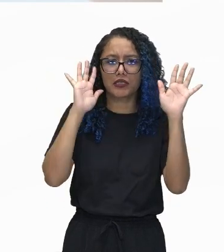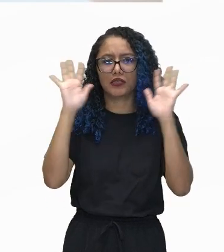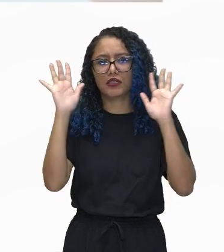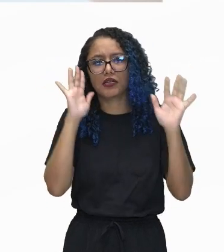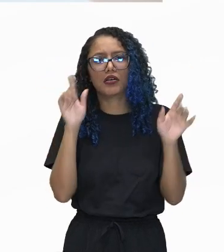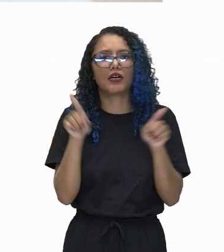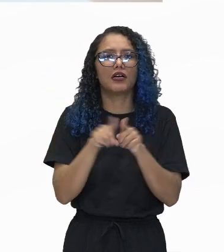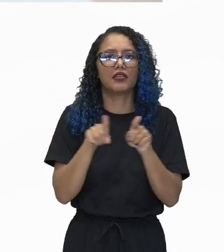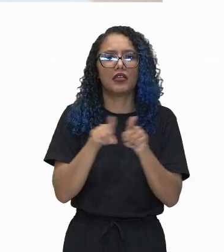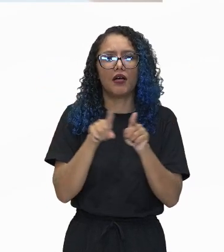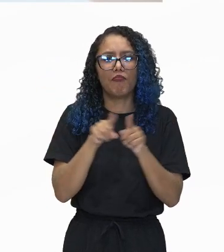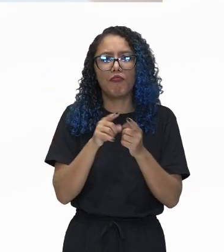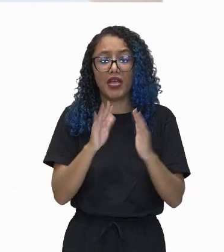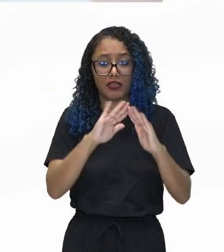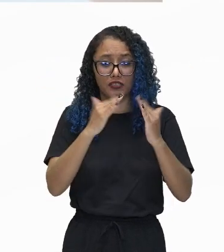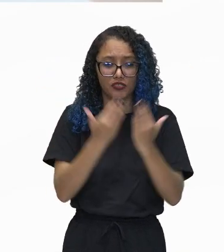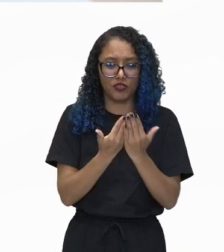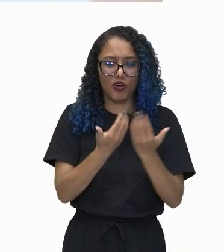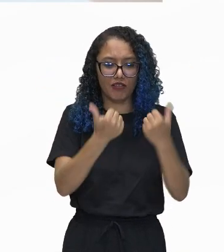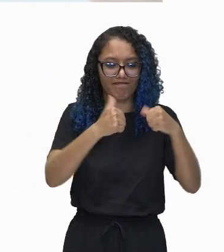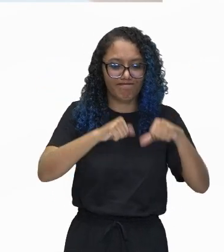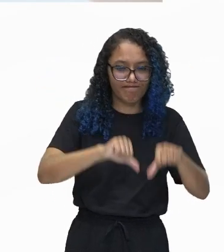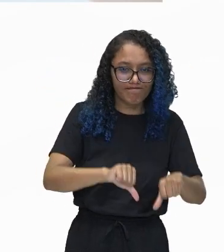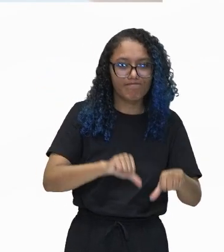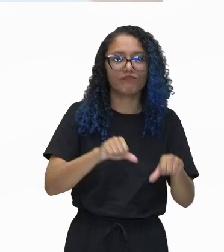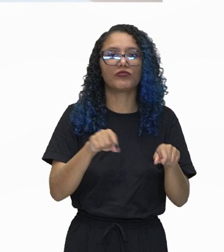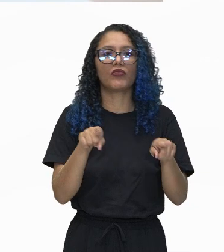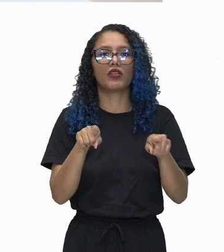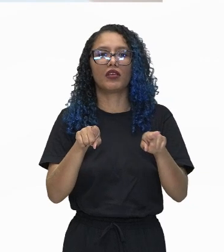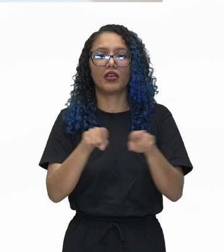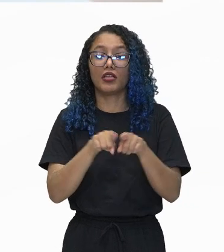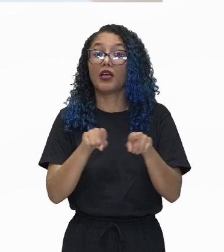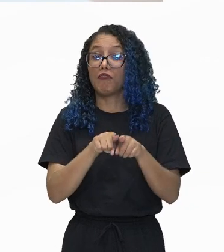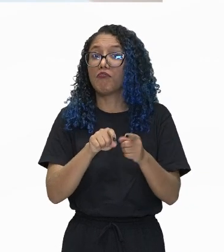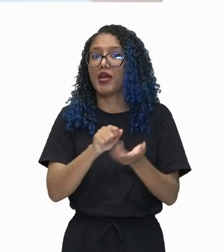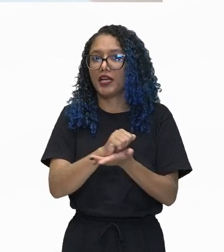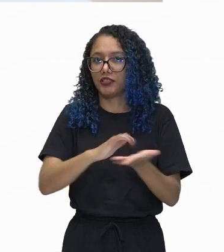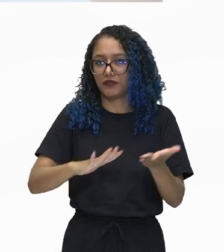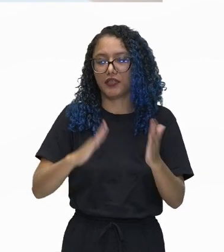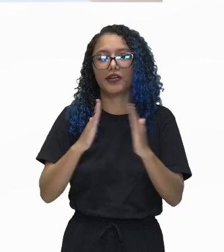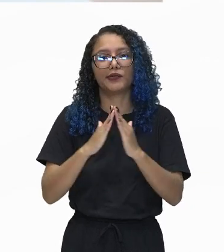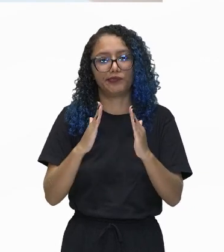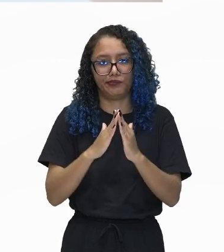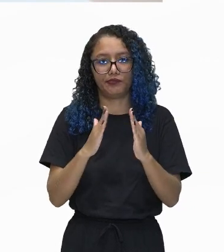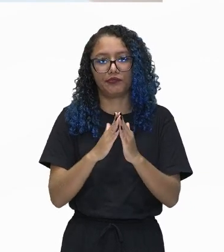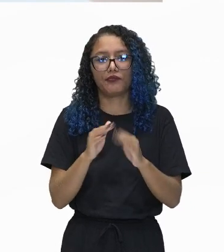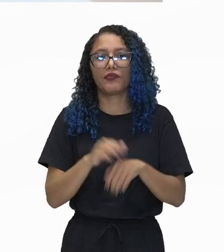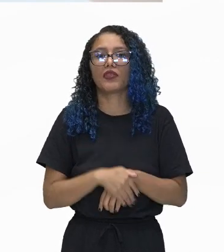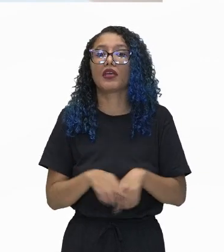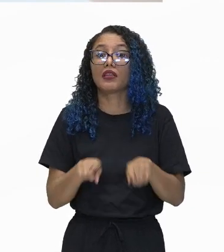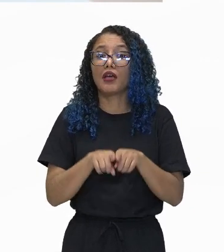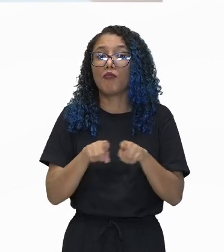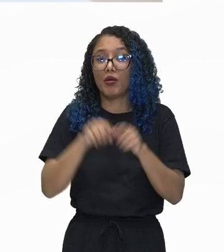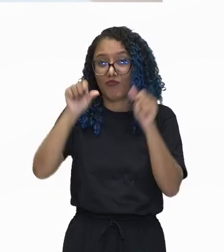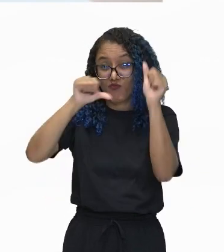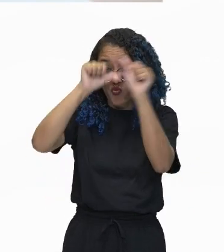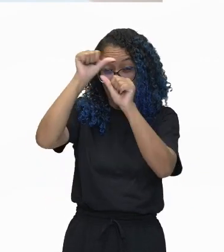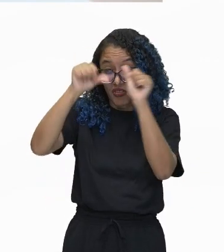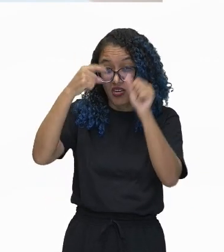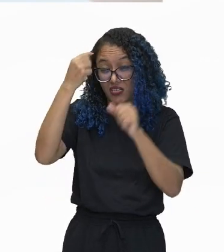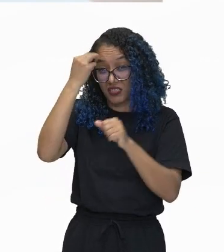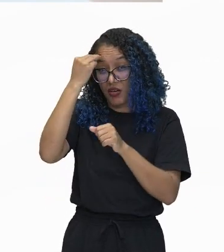baixo desempenho, então, na escola e nas tarefas de casa, alterações, então, de memória,